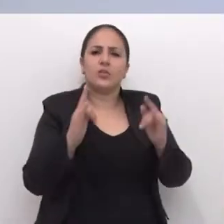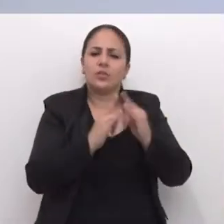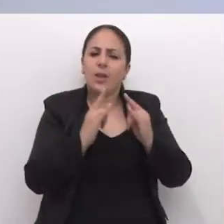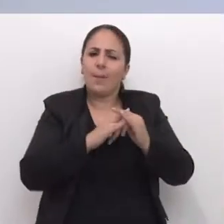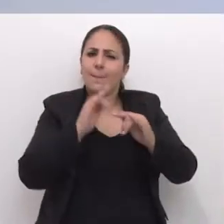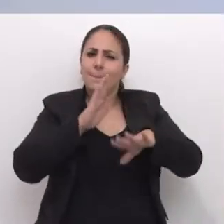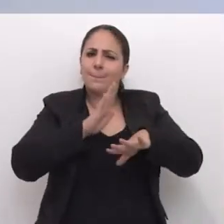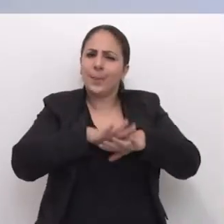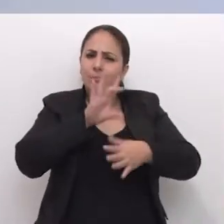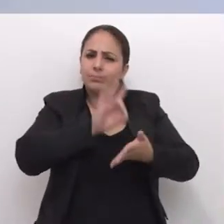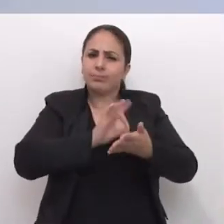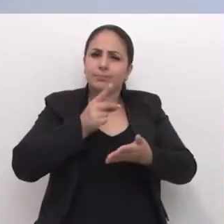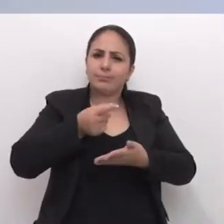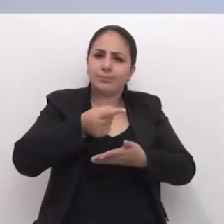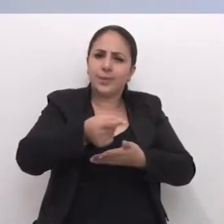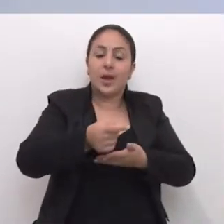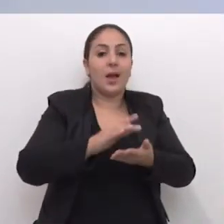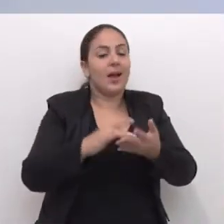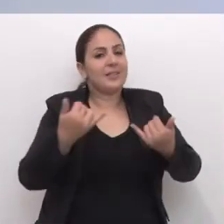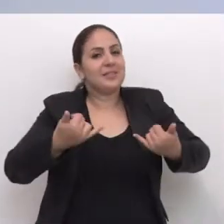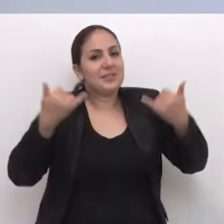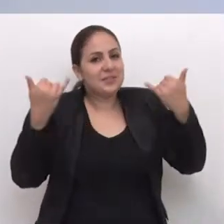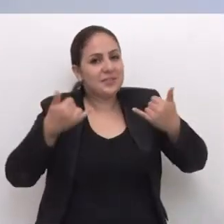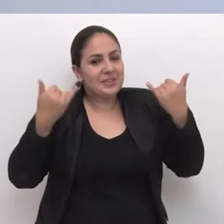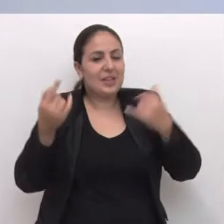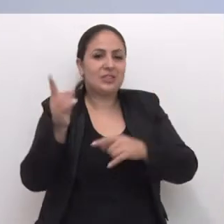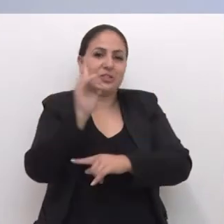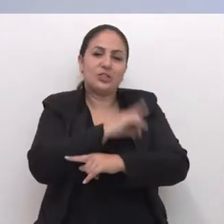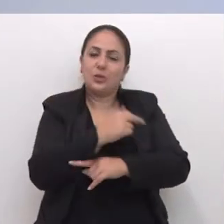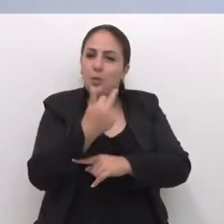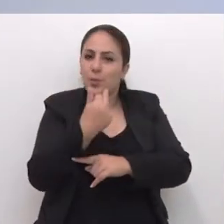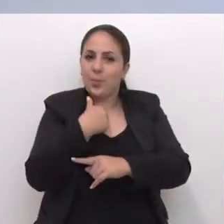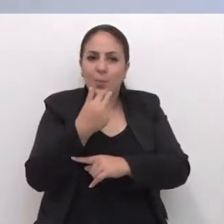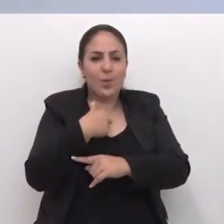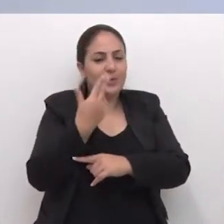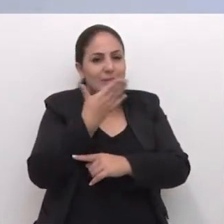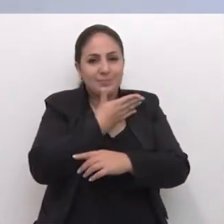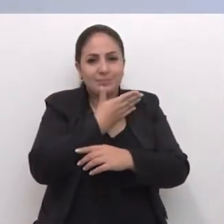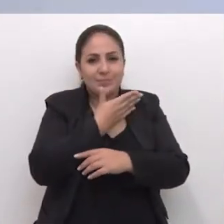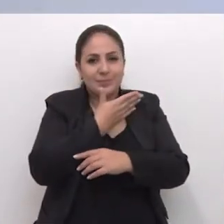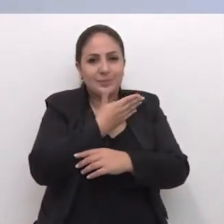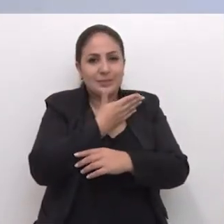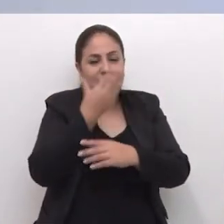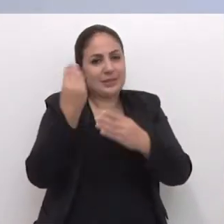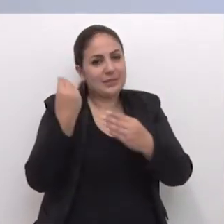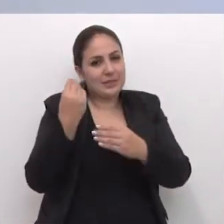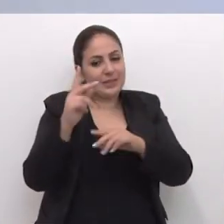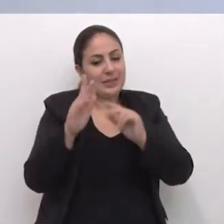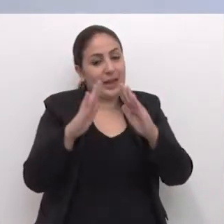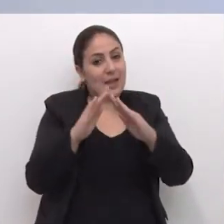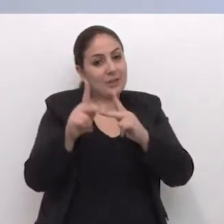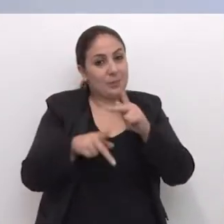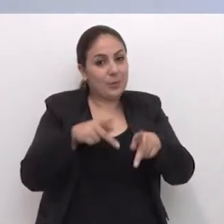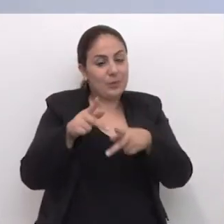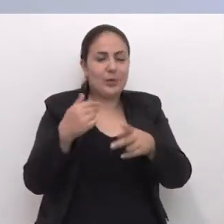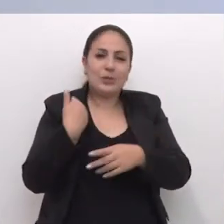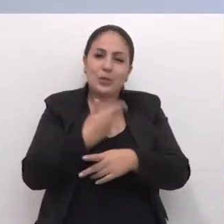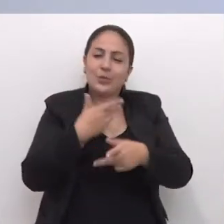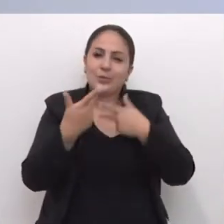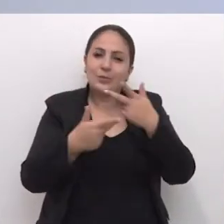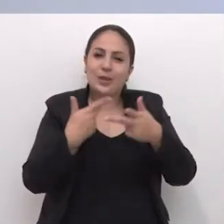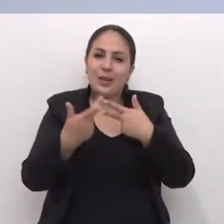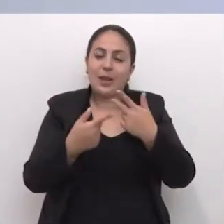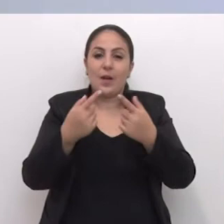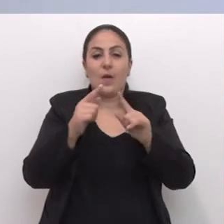das entidades mais consolidadas está de aniversário e a data não poderia passar em branco pela Casa do Povo.